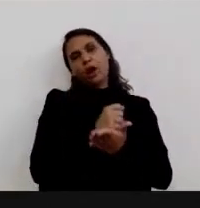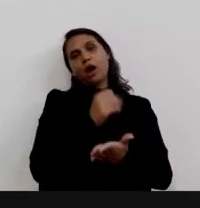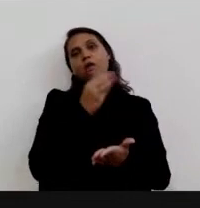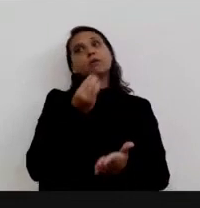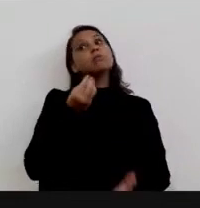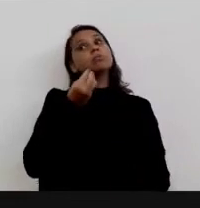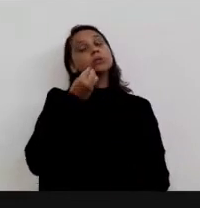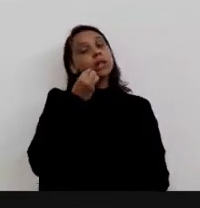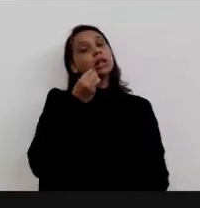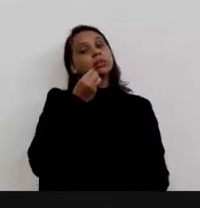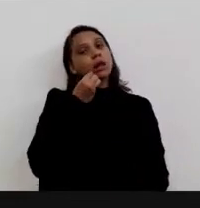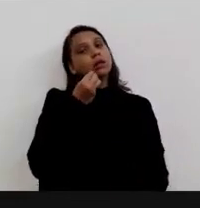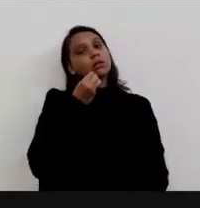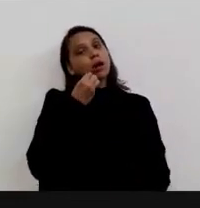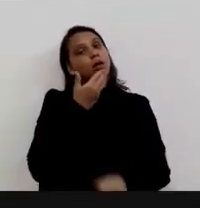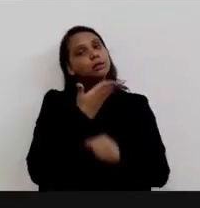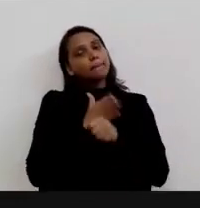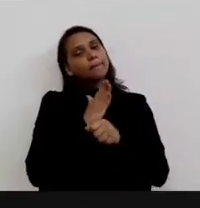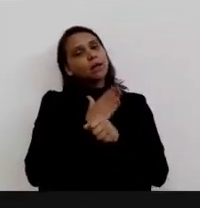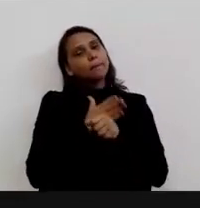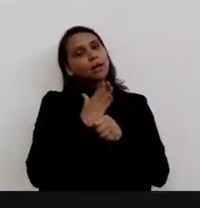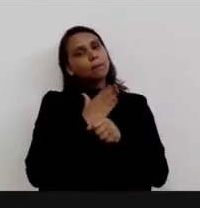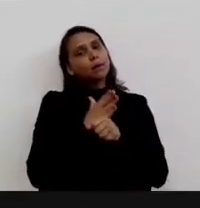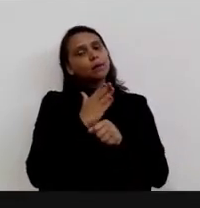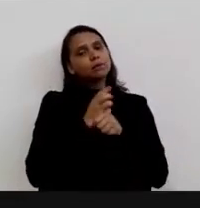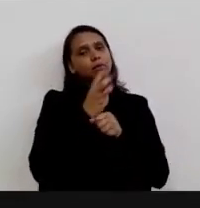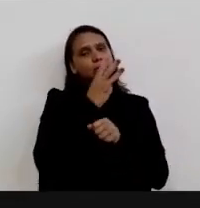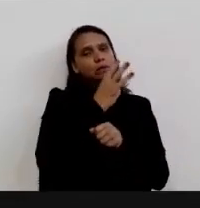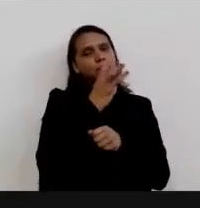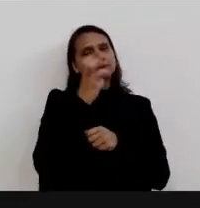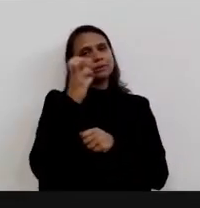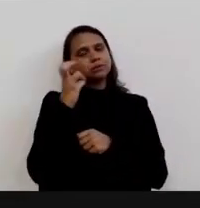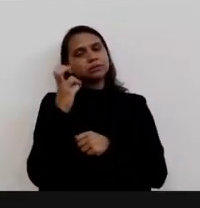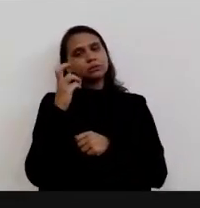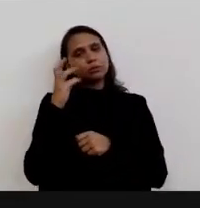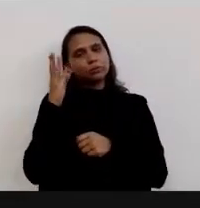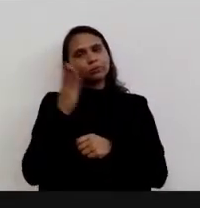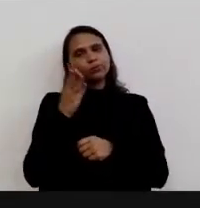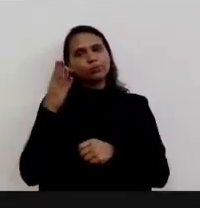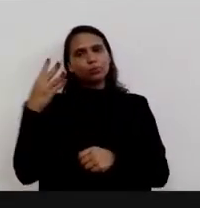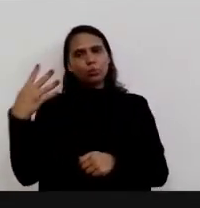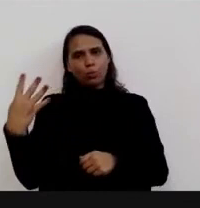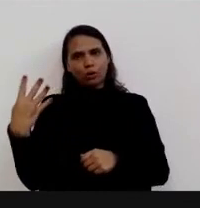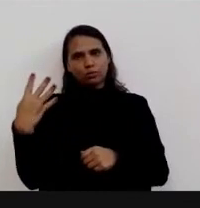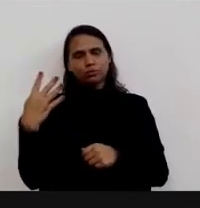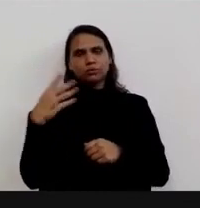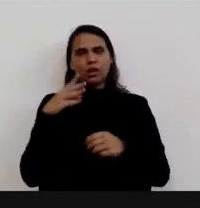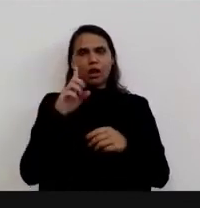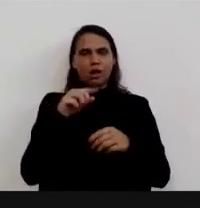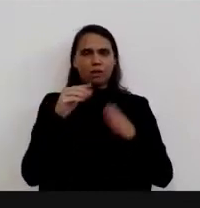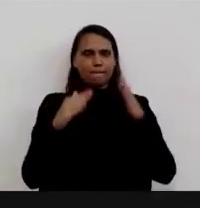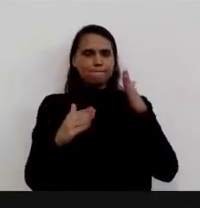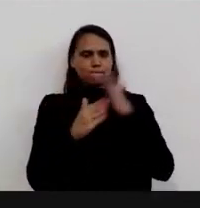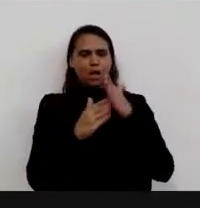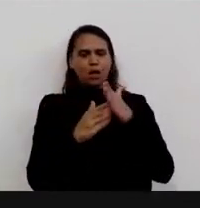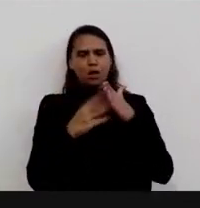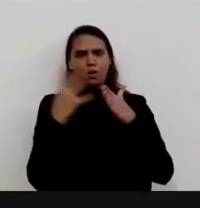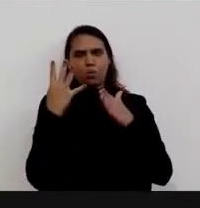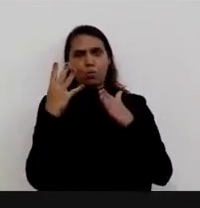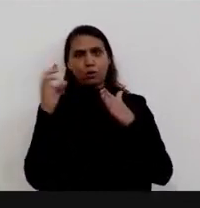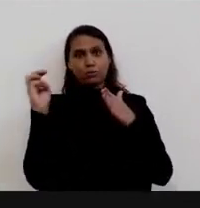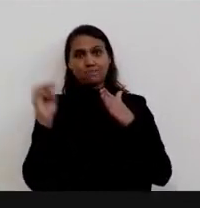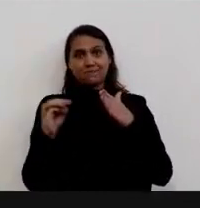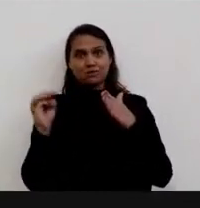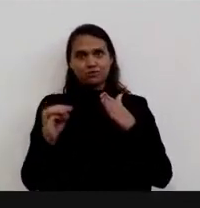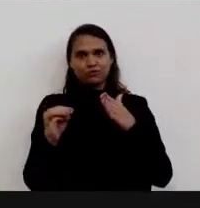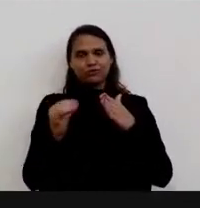amostra de testes, composta ali por 35 quartos, que são intervalos de 4 minutos de áudio, e a